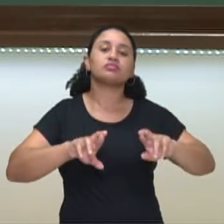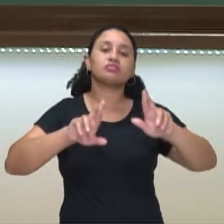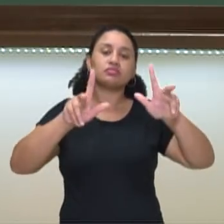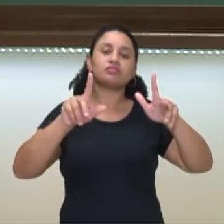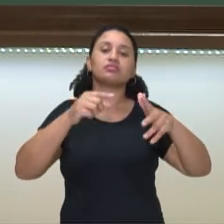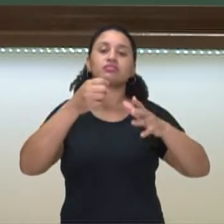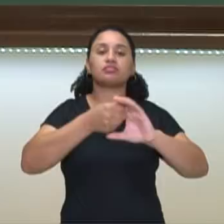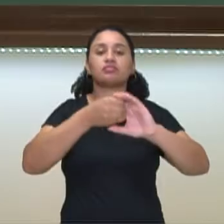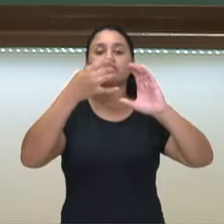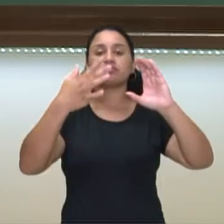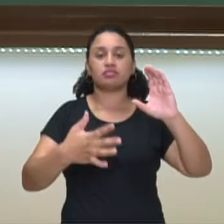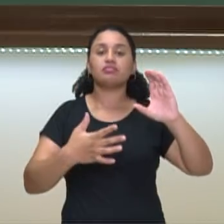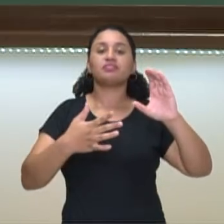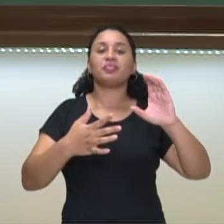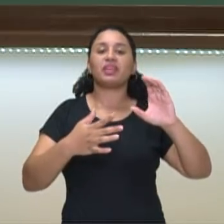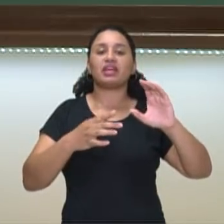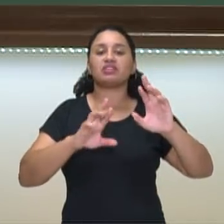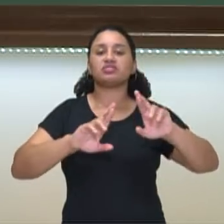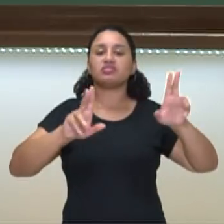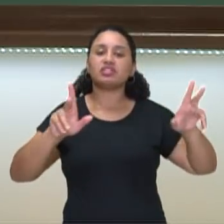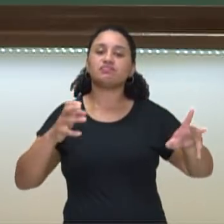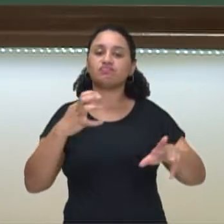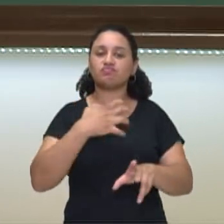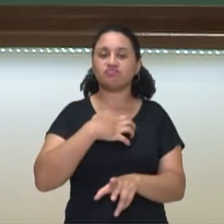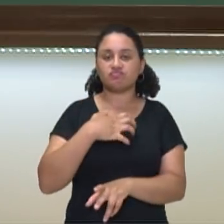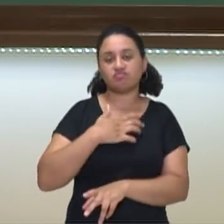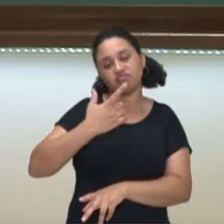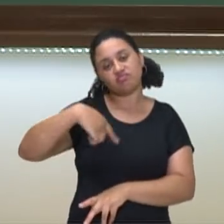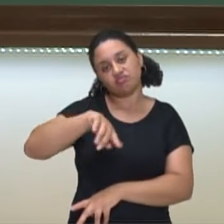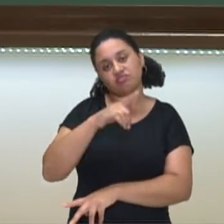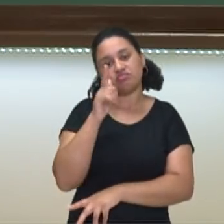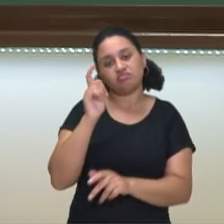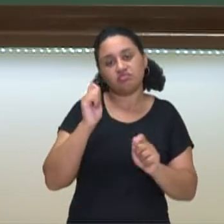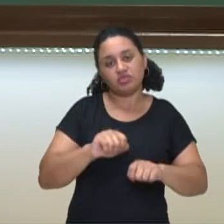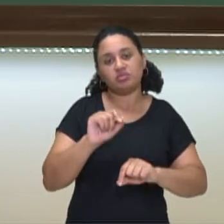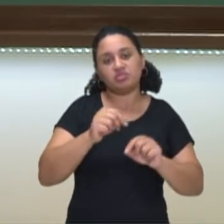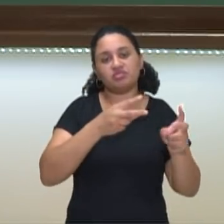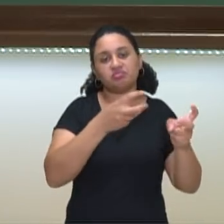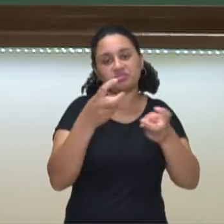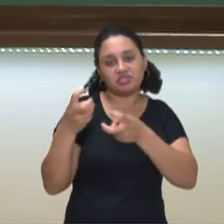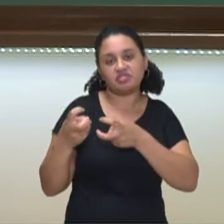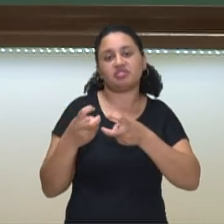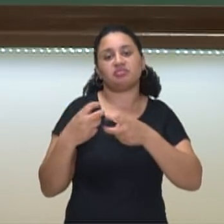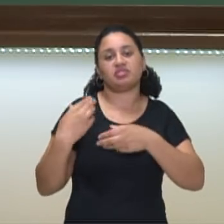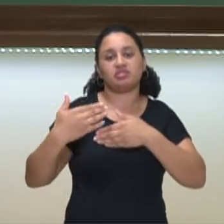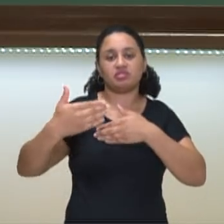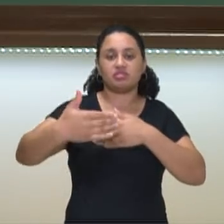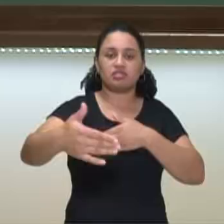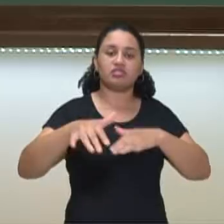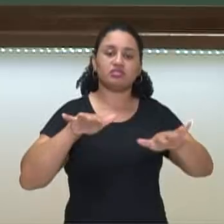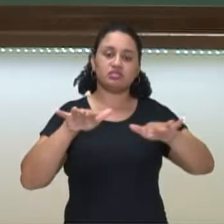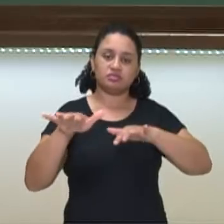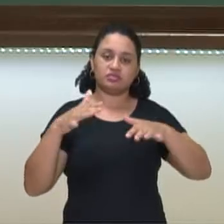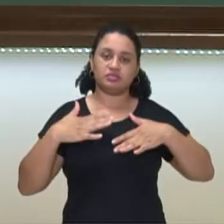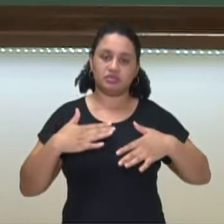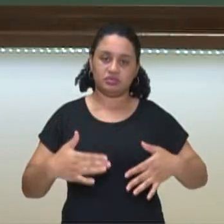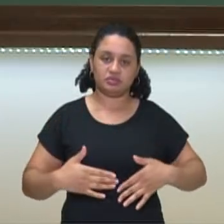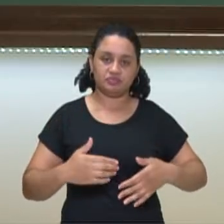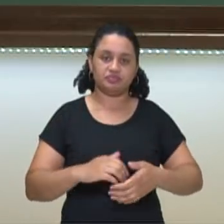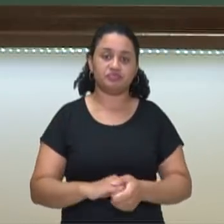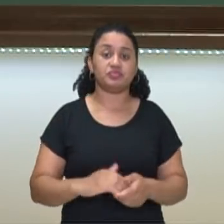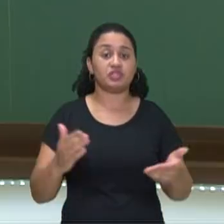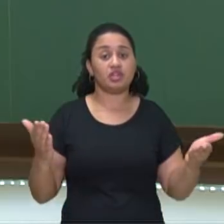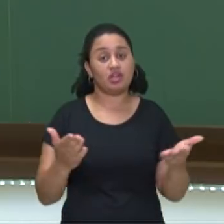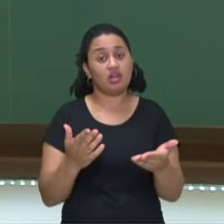diferentes características, as diferentes formas que nós podemos identificar durante o nosso movimento corporal. E agora a